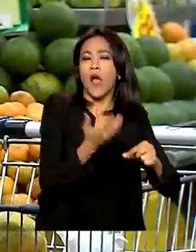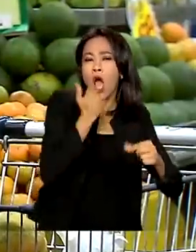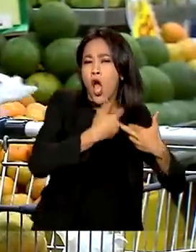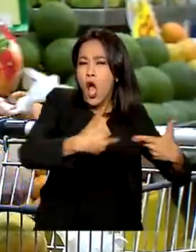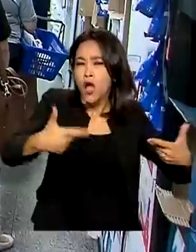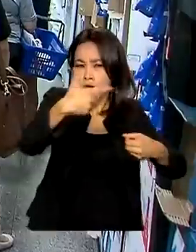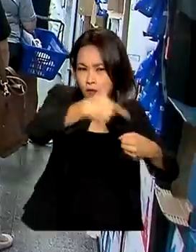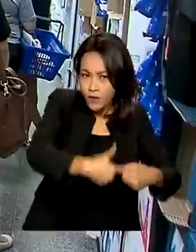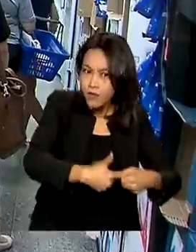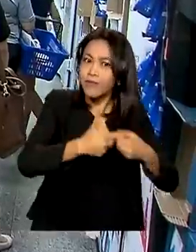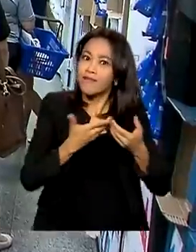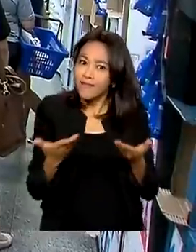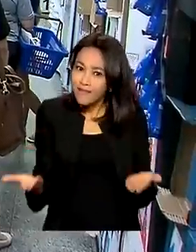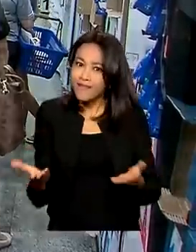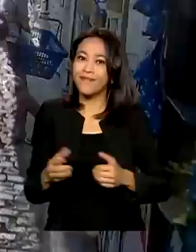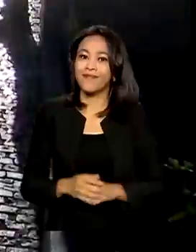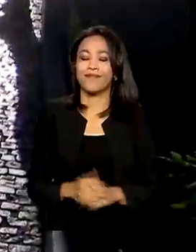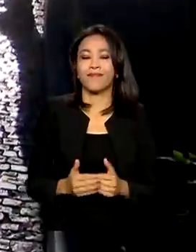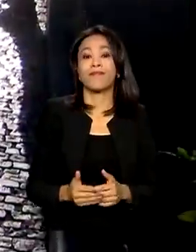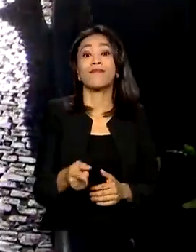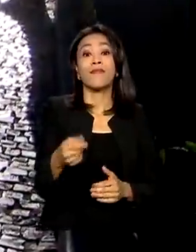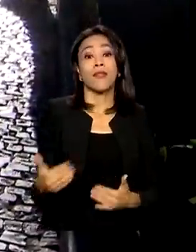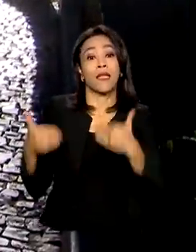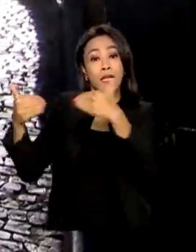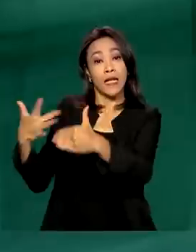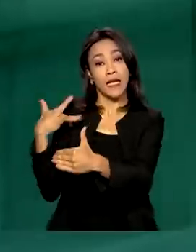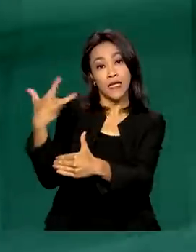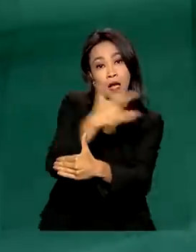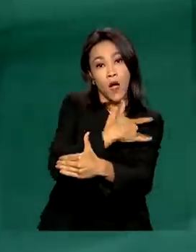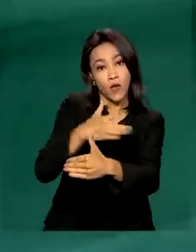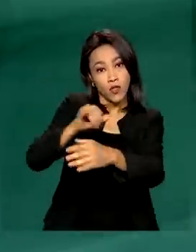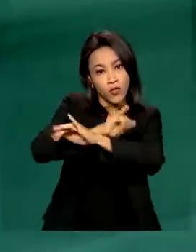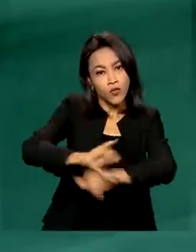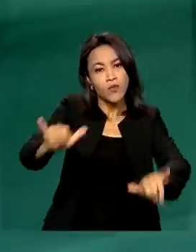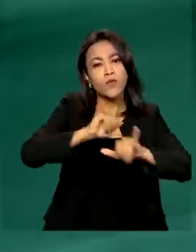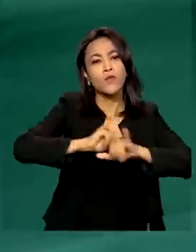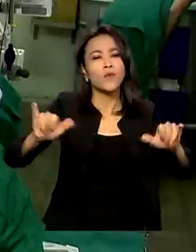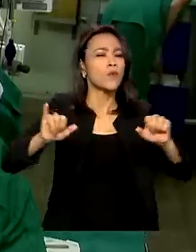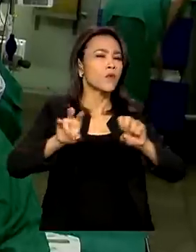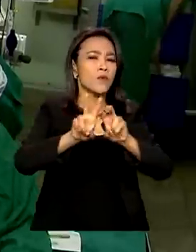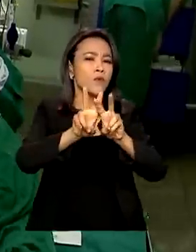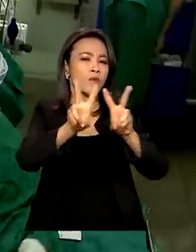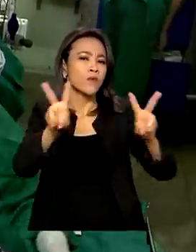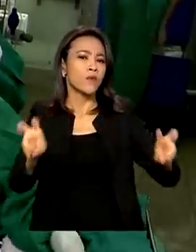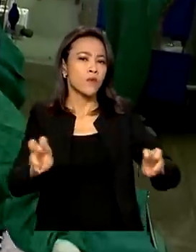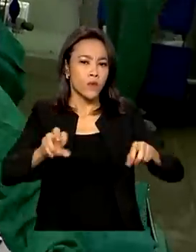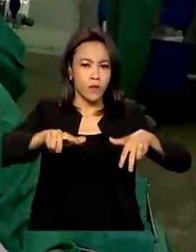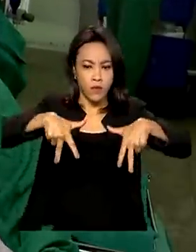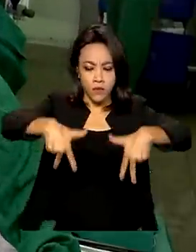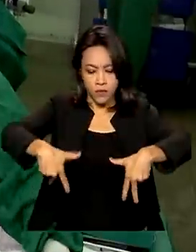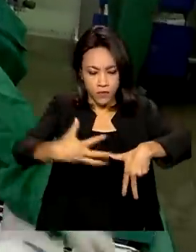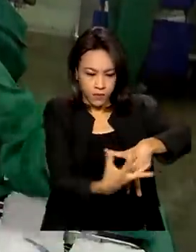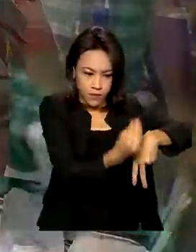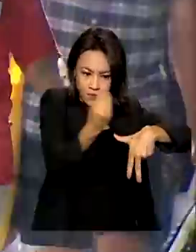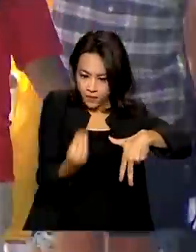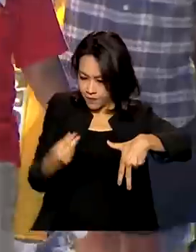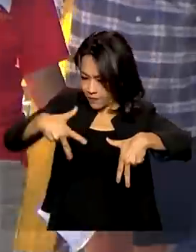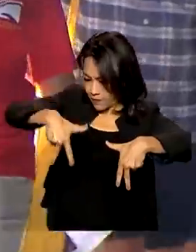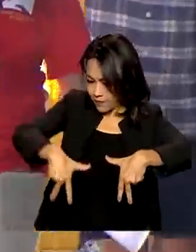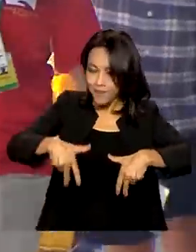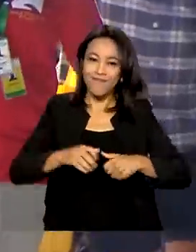indica a deflação Ministério da Saúde lança campanha Nacional de incentivo à doação de órgãos